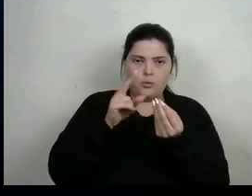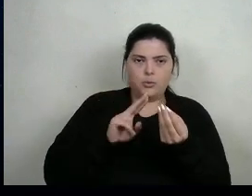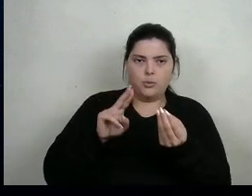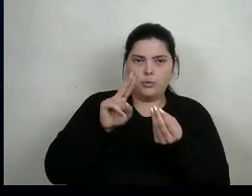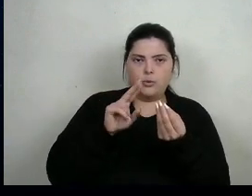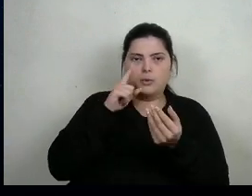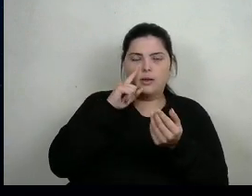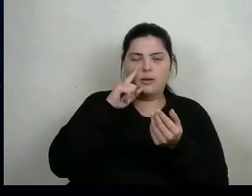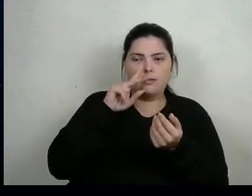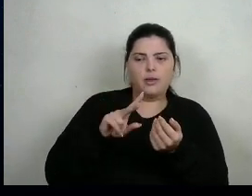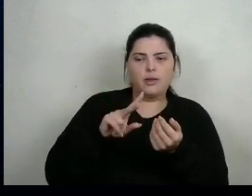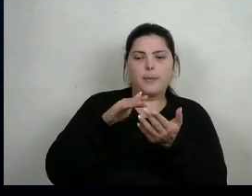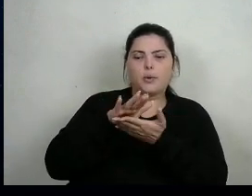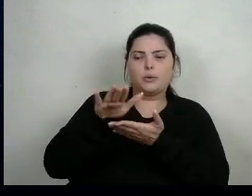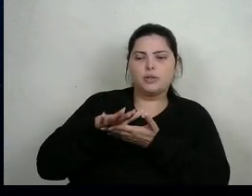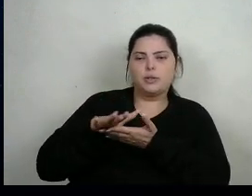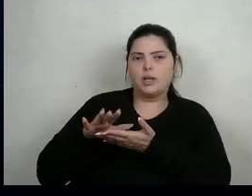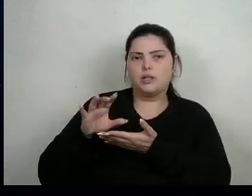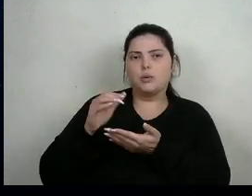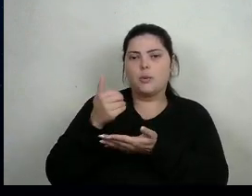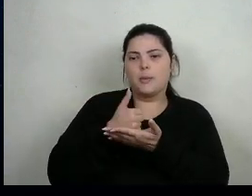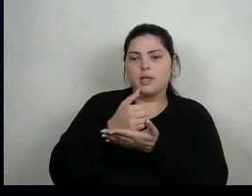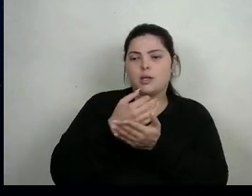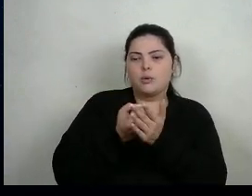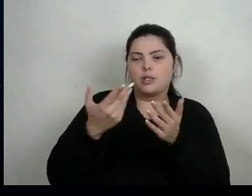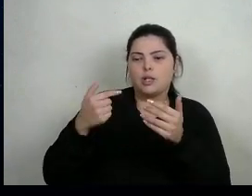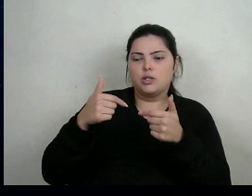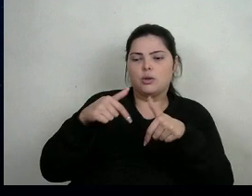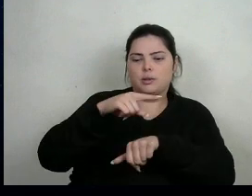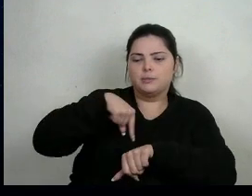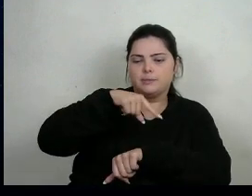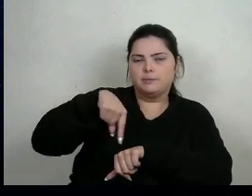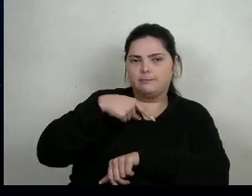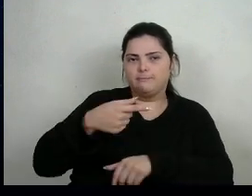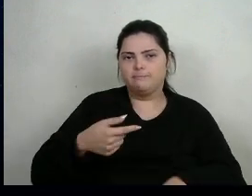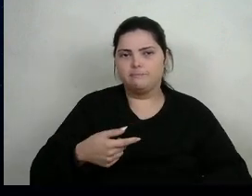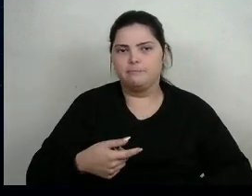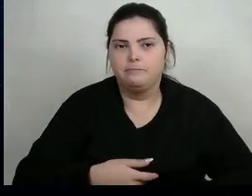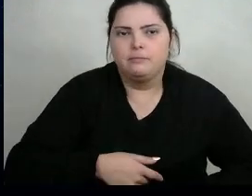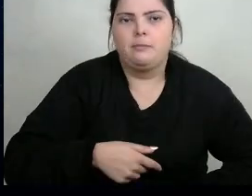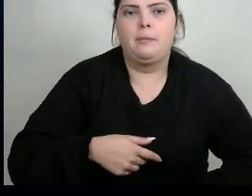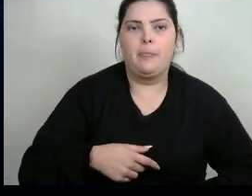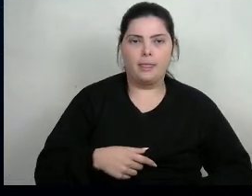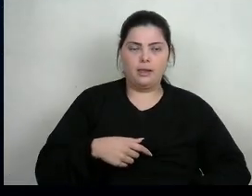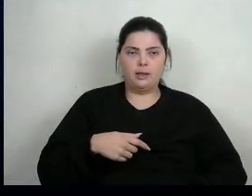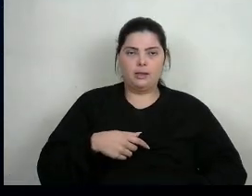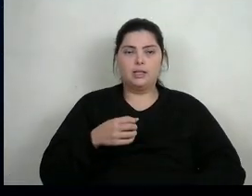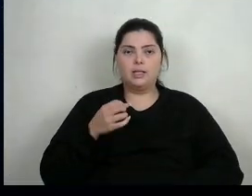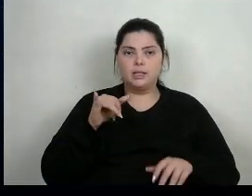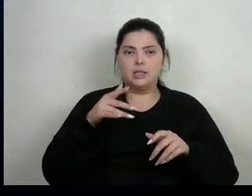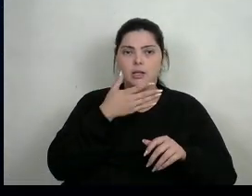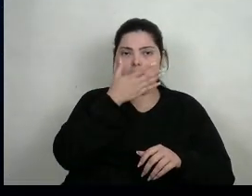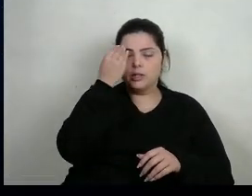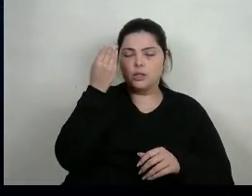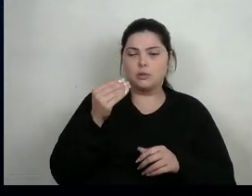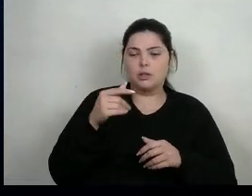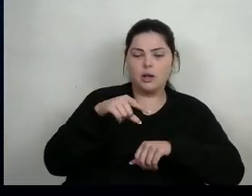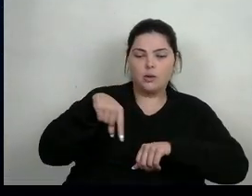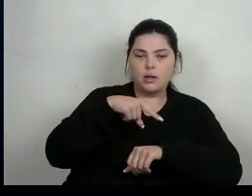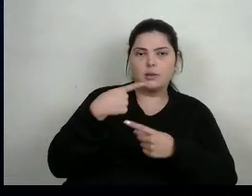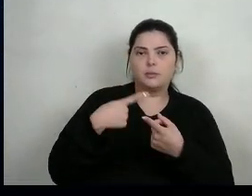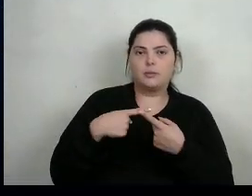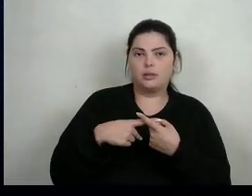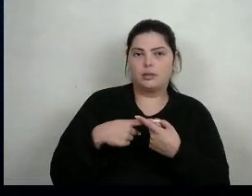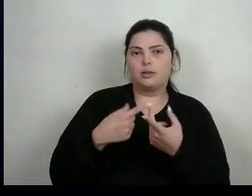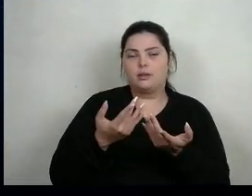produtividade apenas baseada na quantidade de trabalho ou se eu esqueço de lançar horas porque venhamos e convenhamos